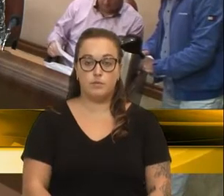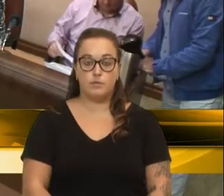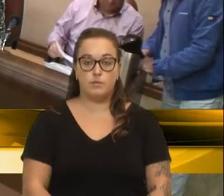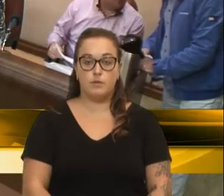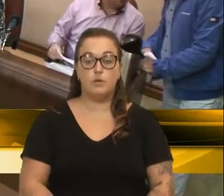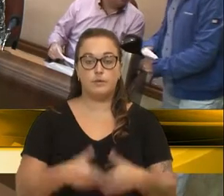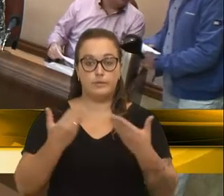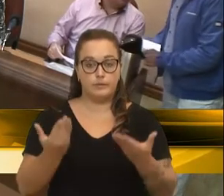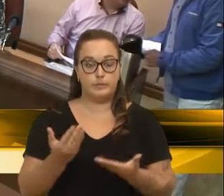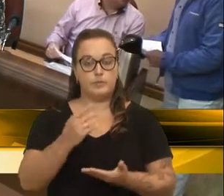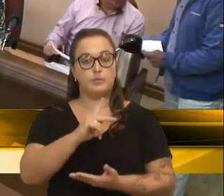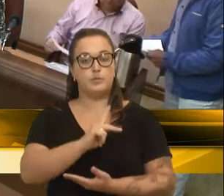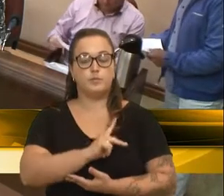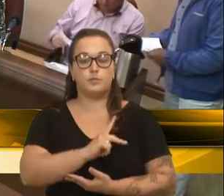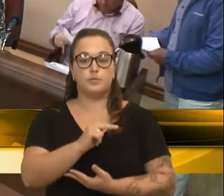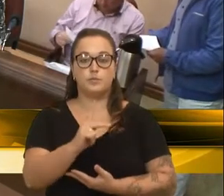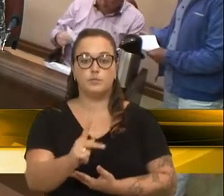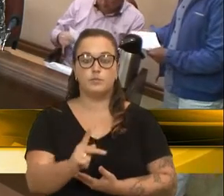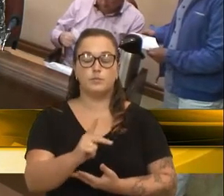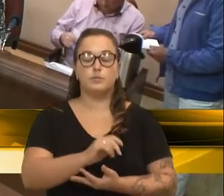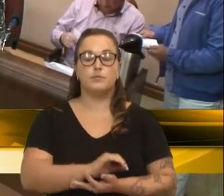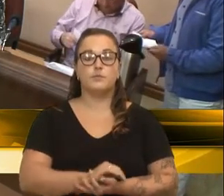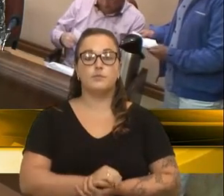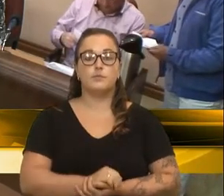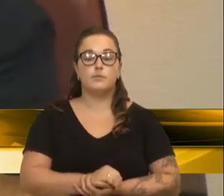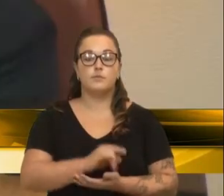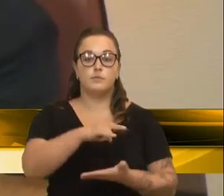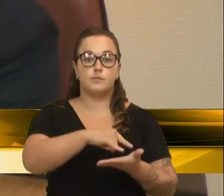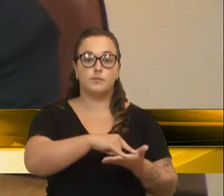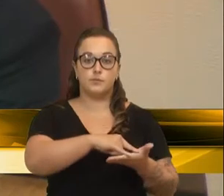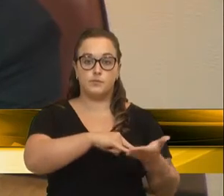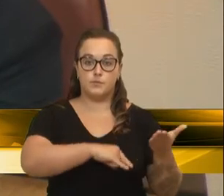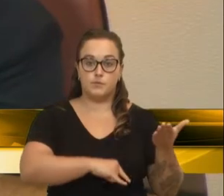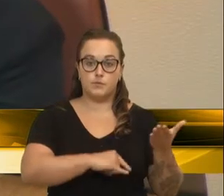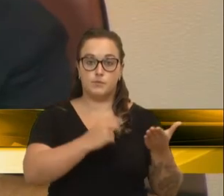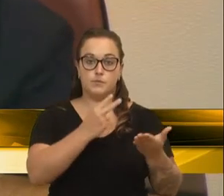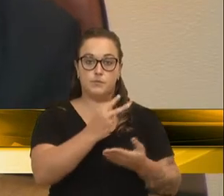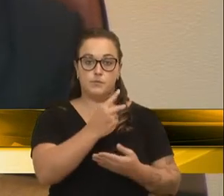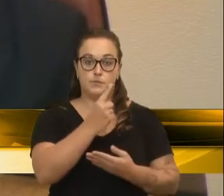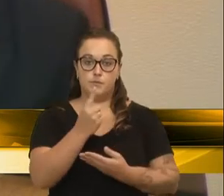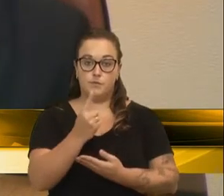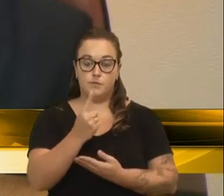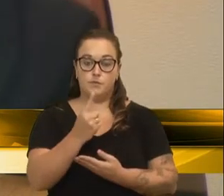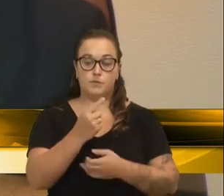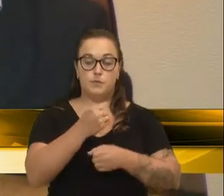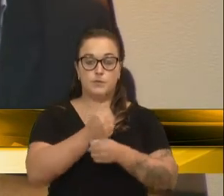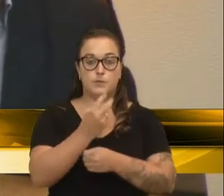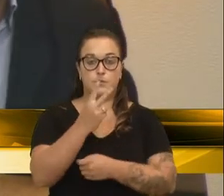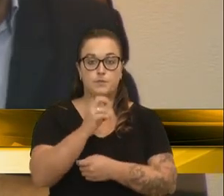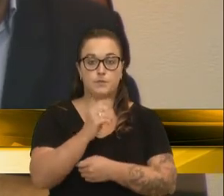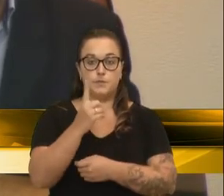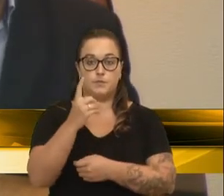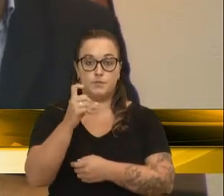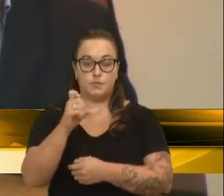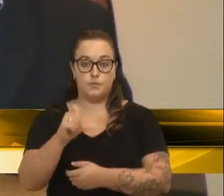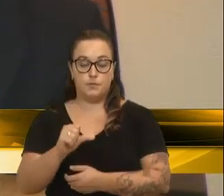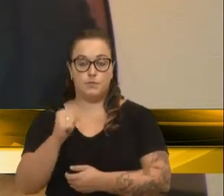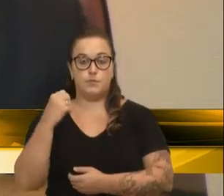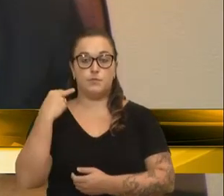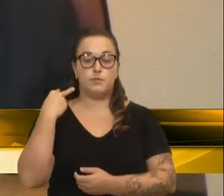Pois não, senhor presidente. Documento externo 21/2019. Excelentíssimo senhor presidente, vereador Flávio